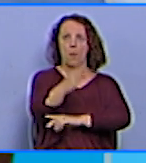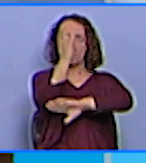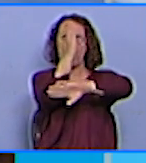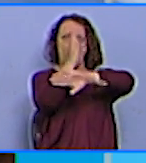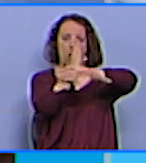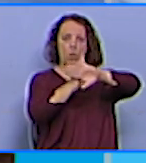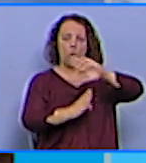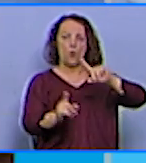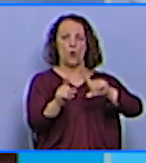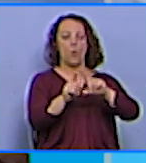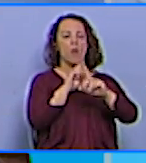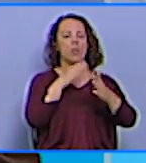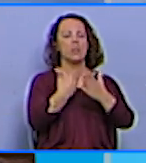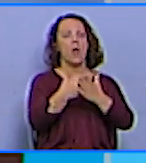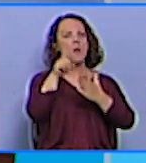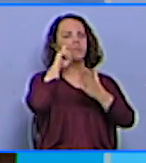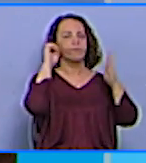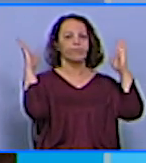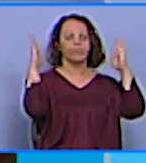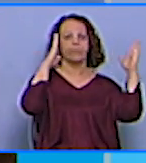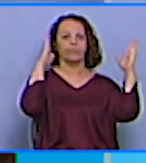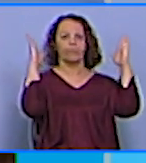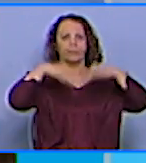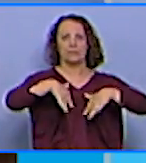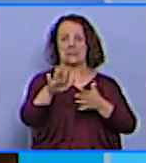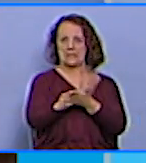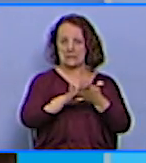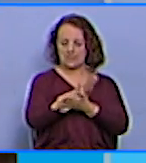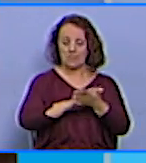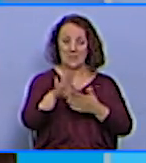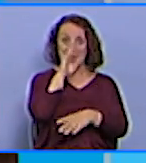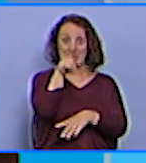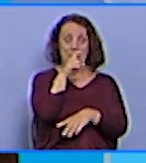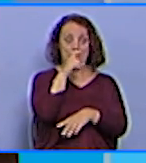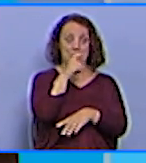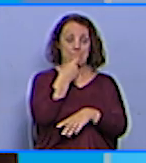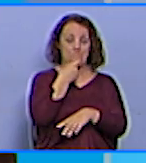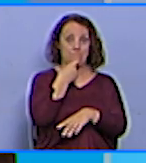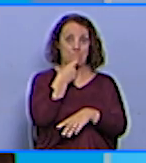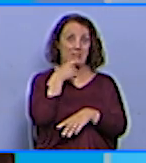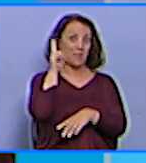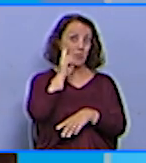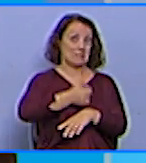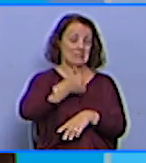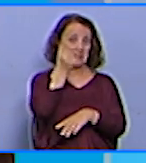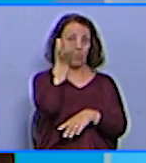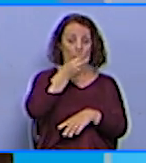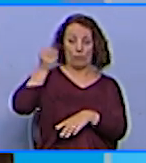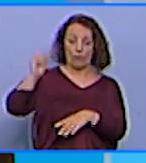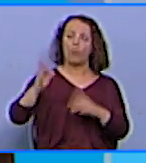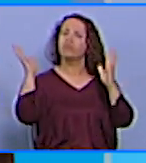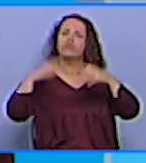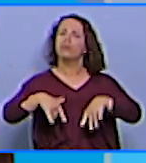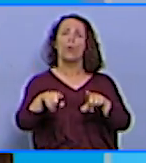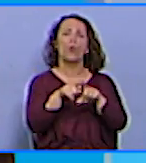fecha toda essa construção para que ela não caia. Se tirarmos essa pedra, ou seja, se das nossas comunidades tirarmos